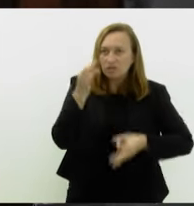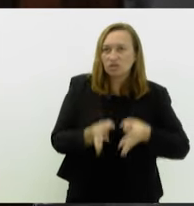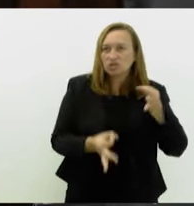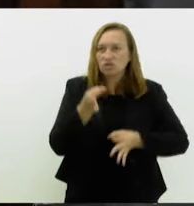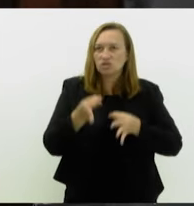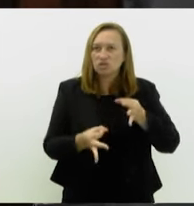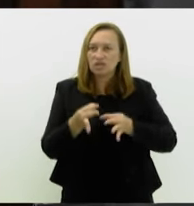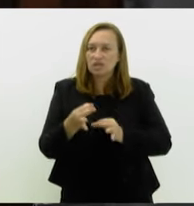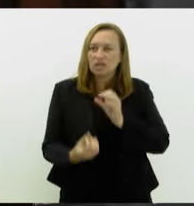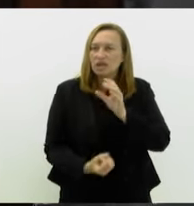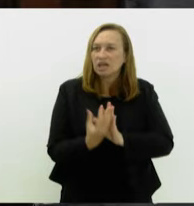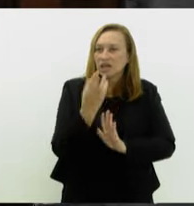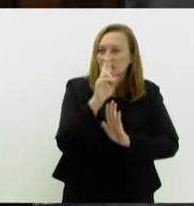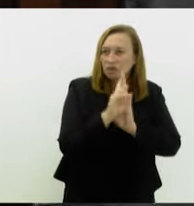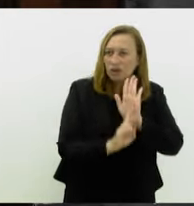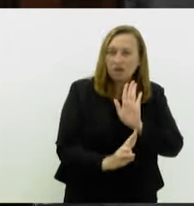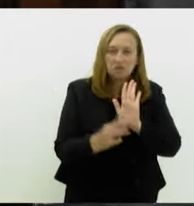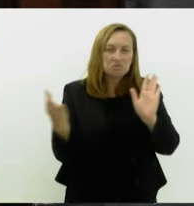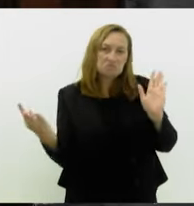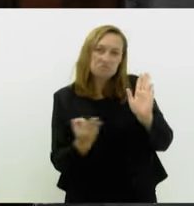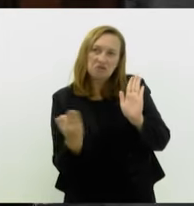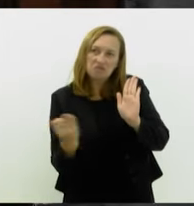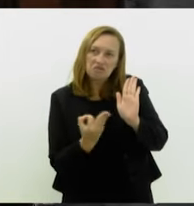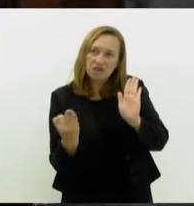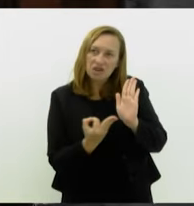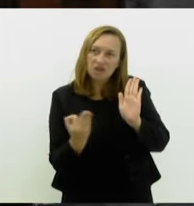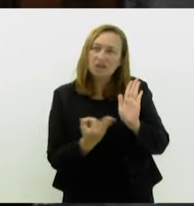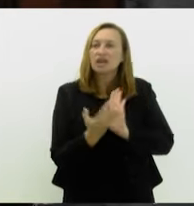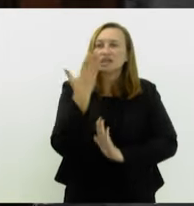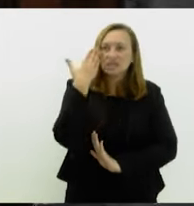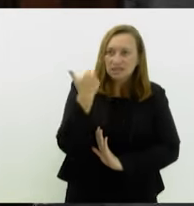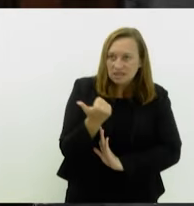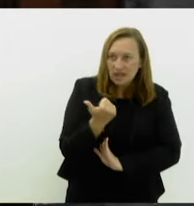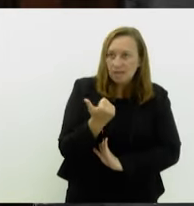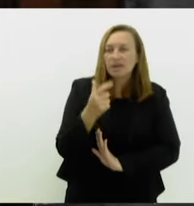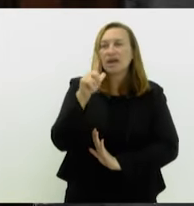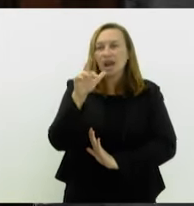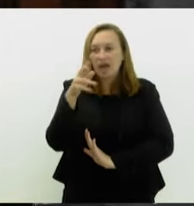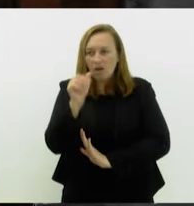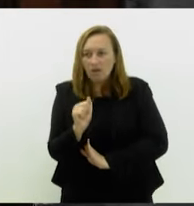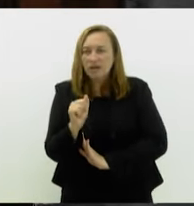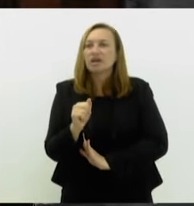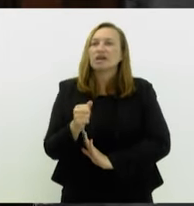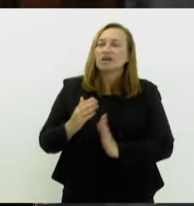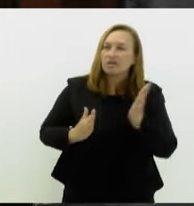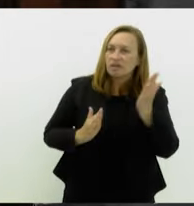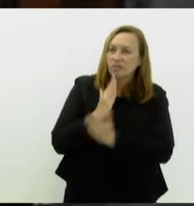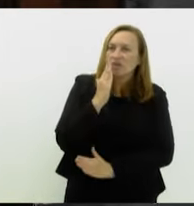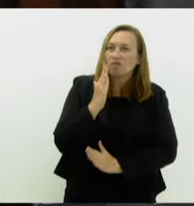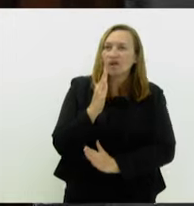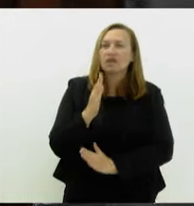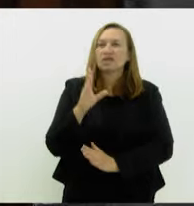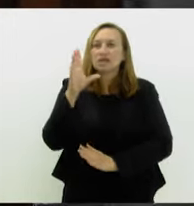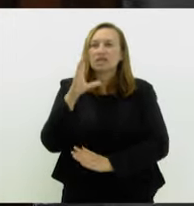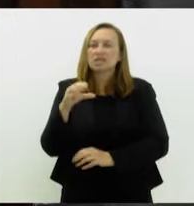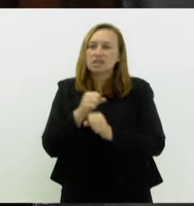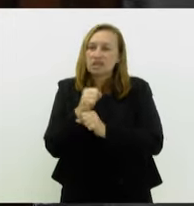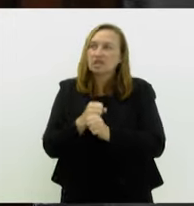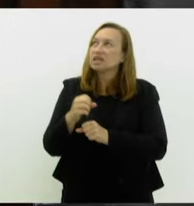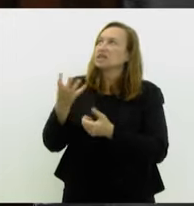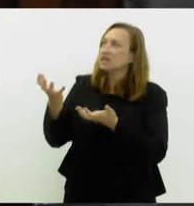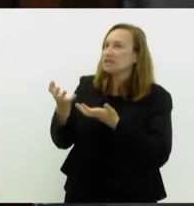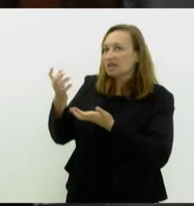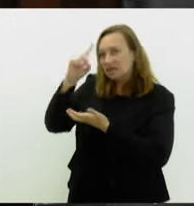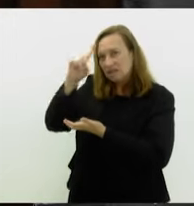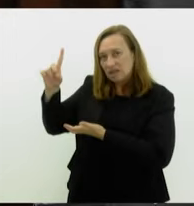relatório incrível porque a gente sabe Laura e a gente vai aprovar esse ano se Deus quiser tudo que a gente precisa